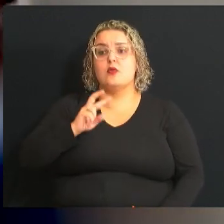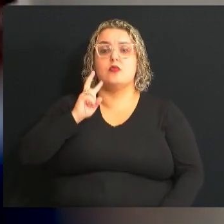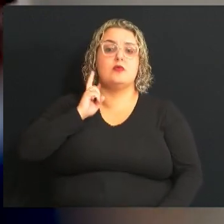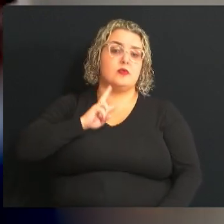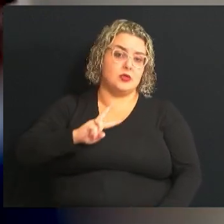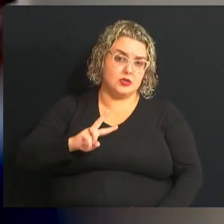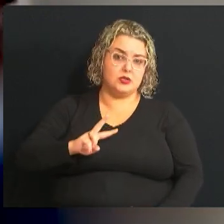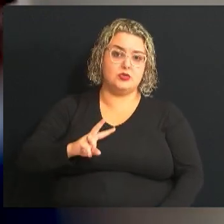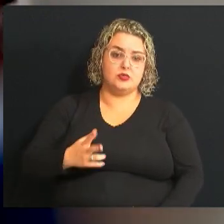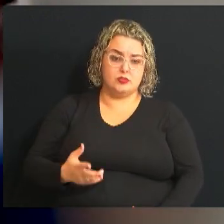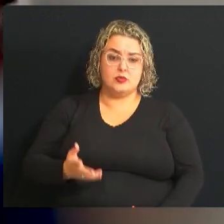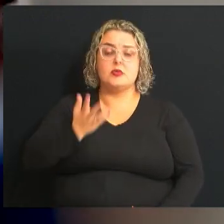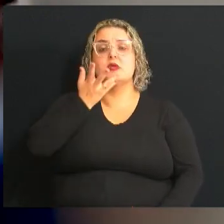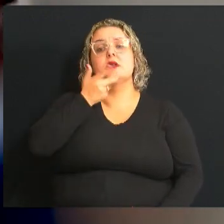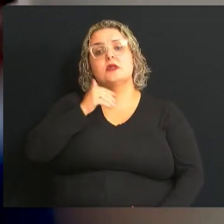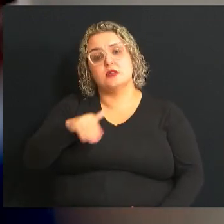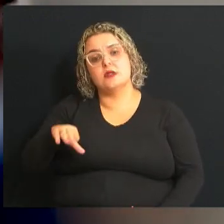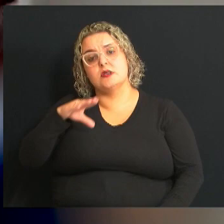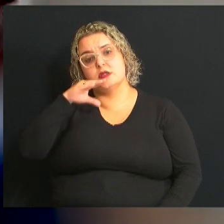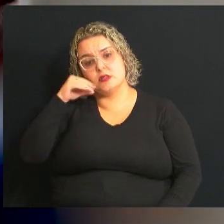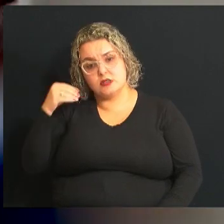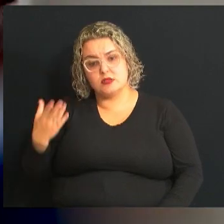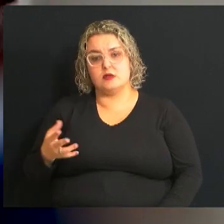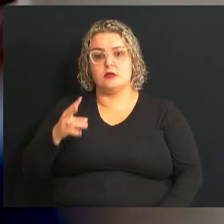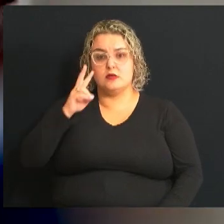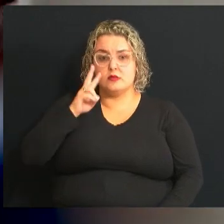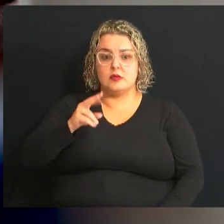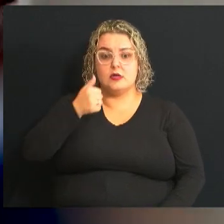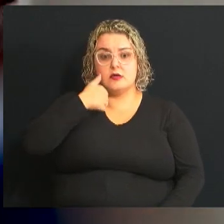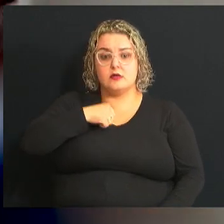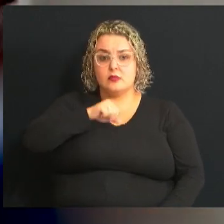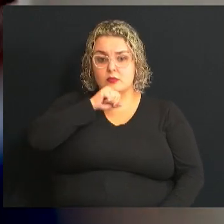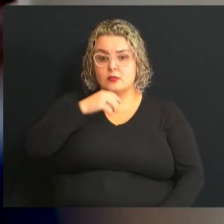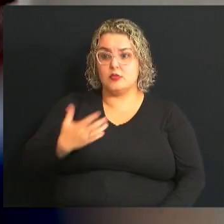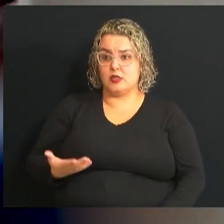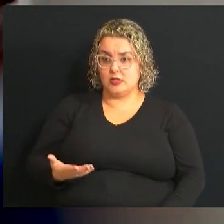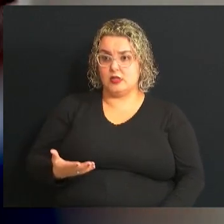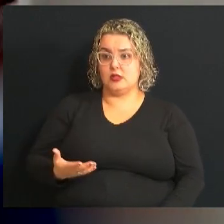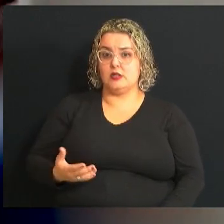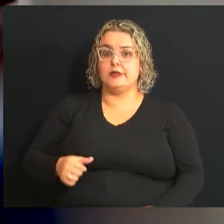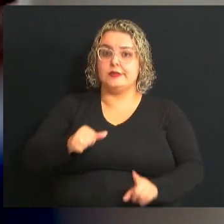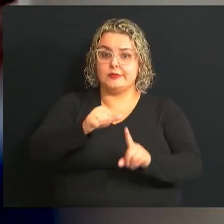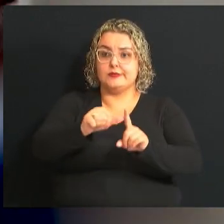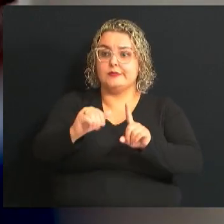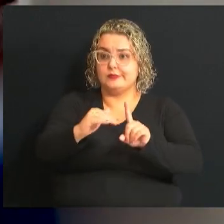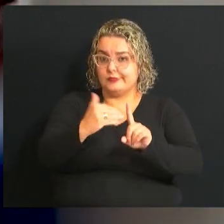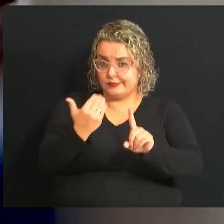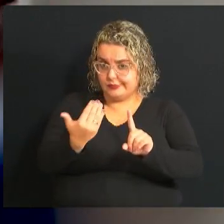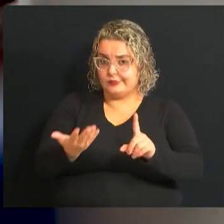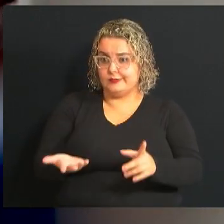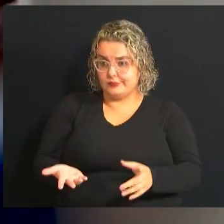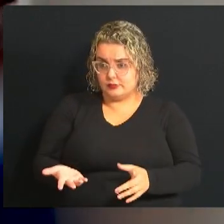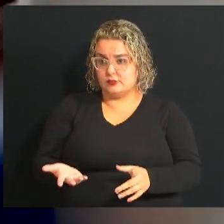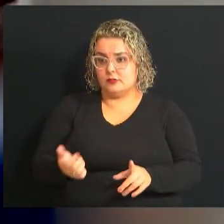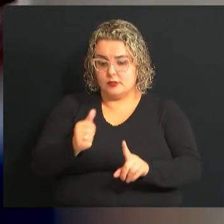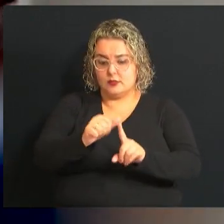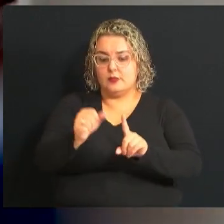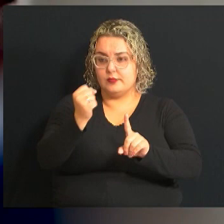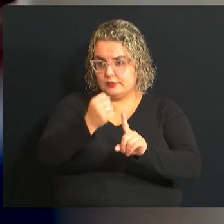principalmente crianças e adolescentes vendo suas mães serem assassinadas. E muitas vezes, e acho que praticamente